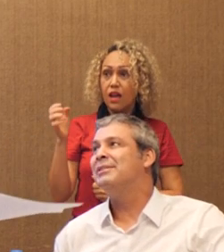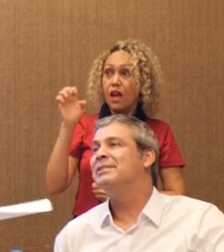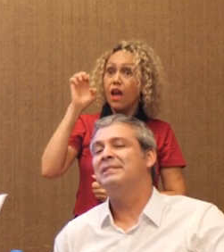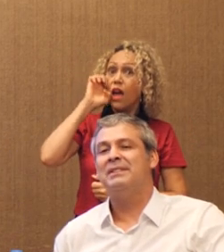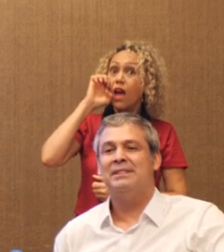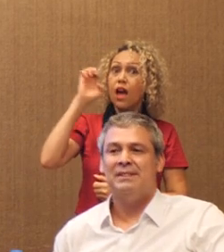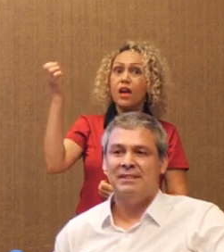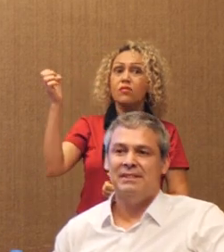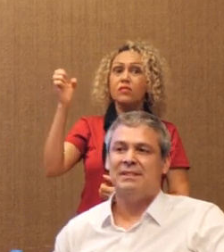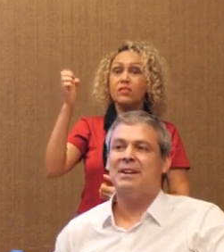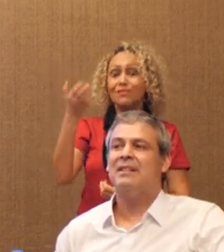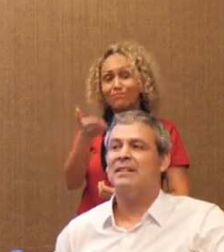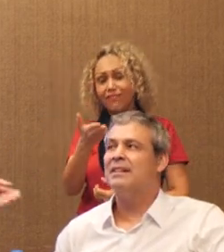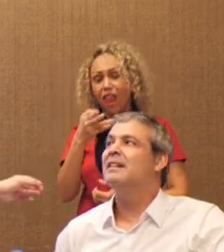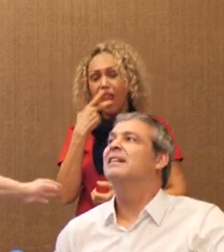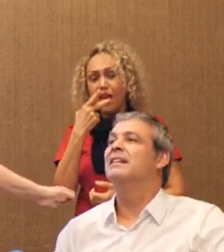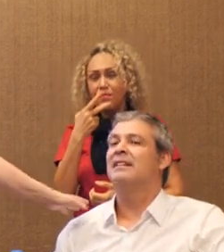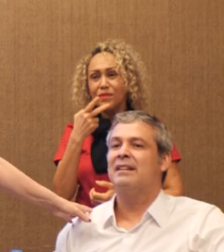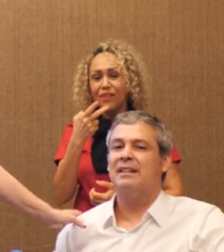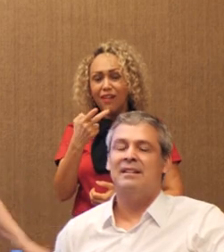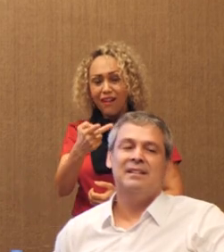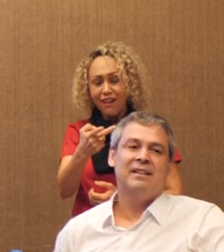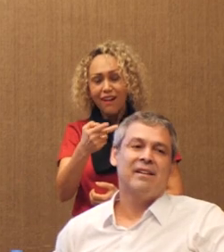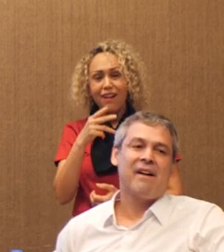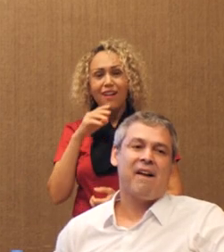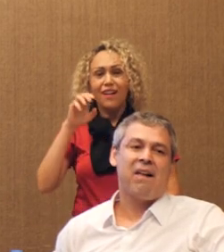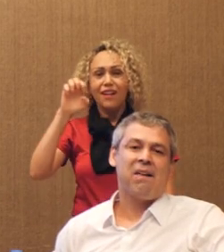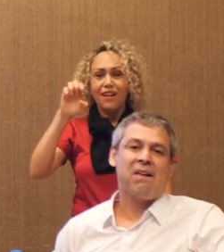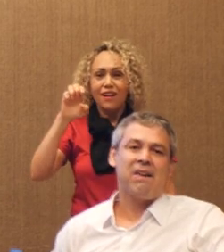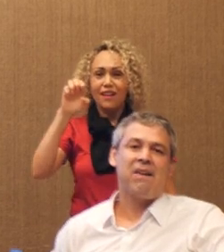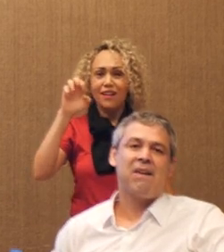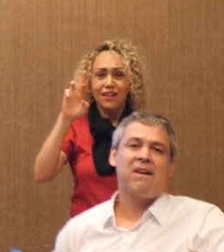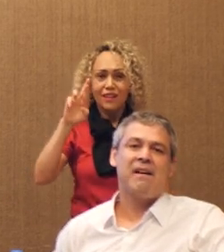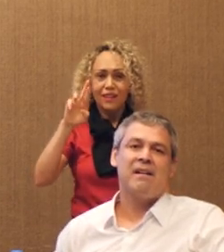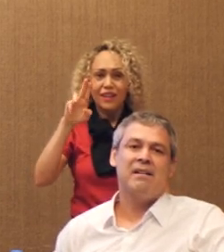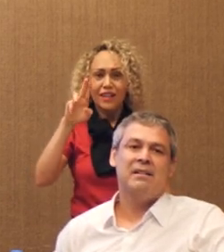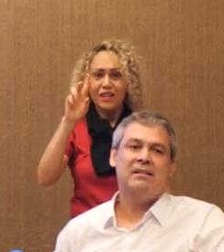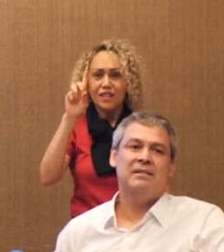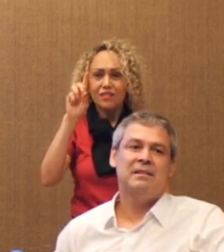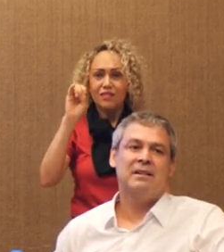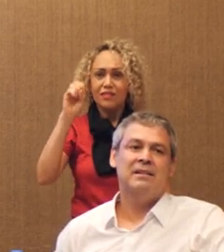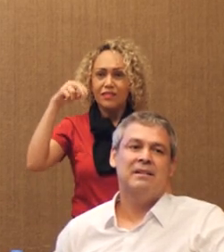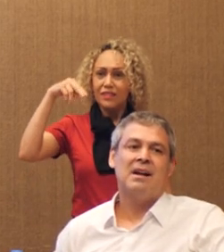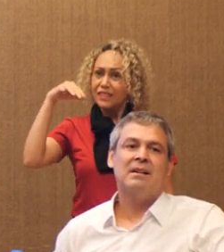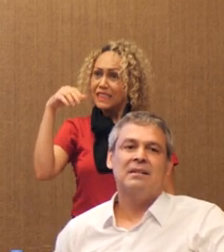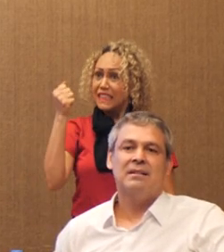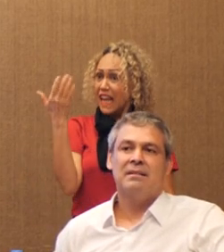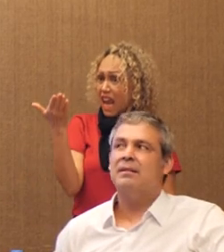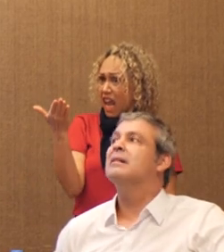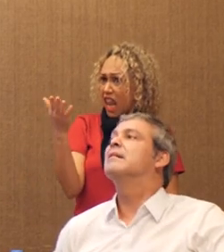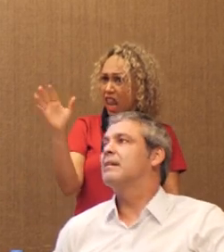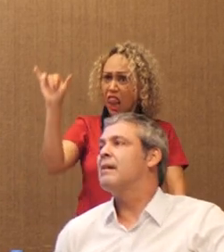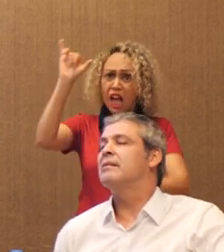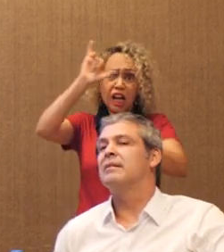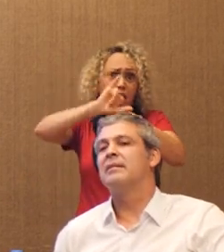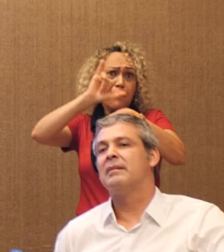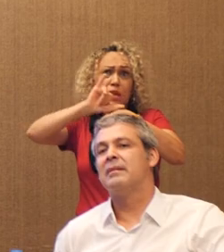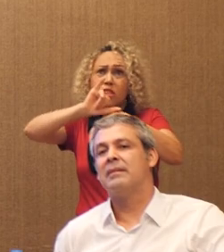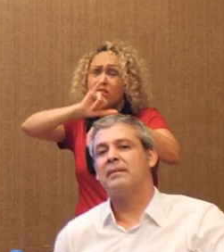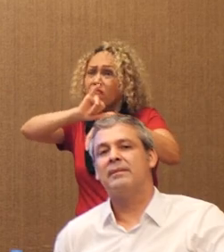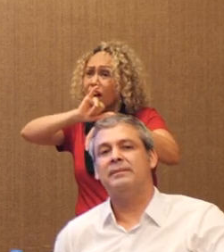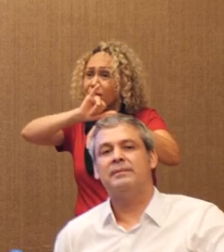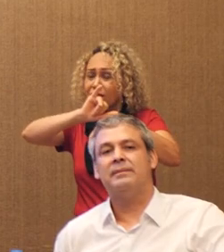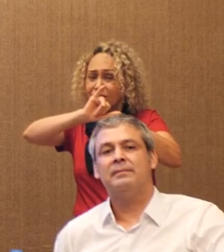E Erundina, muito bem lembrado aqui, Edmer. E Luiz Erundina, na capital maior do Brasil,